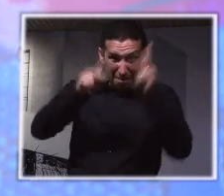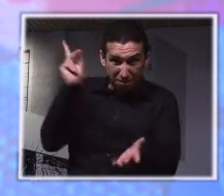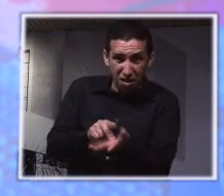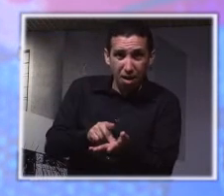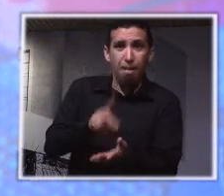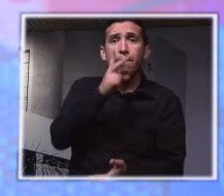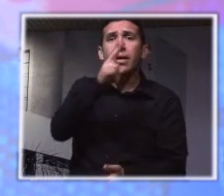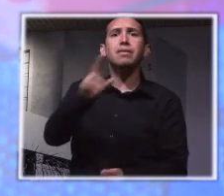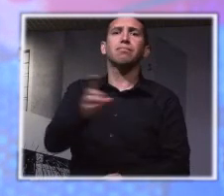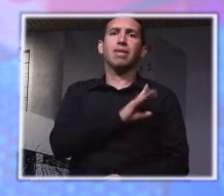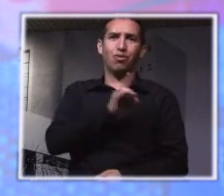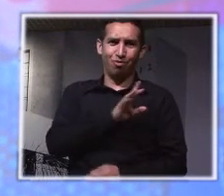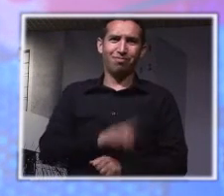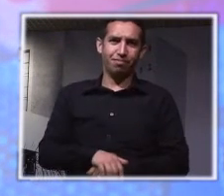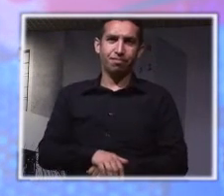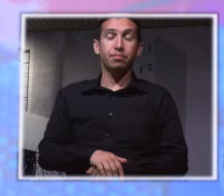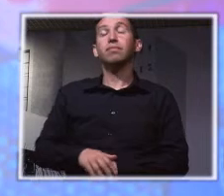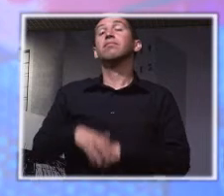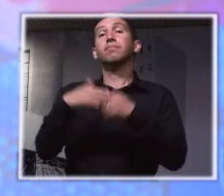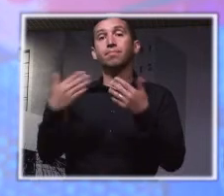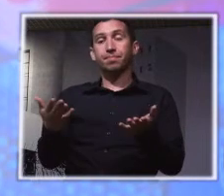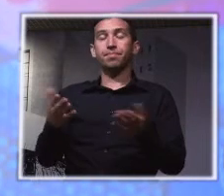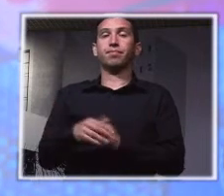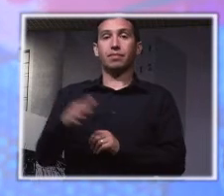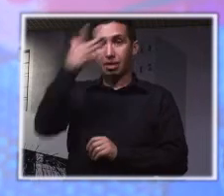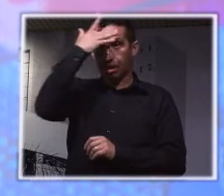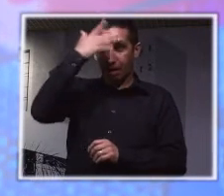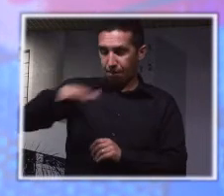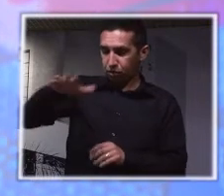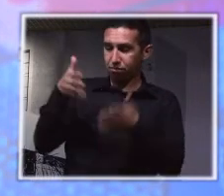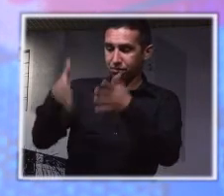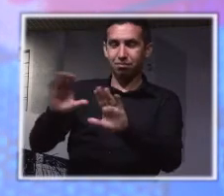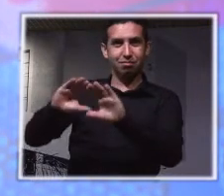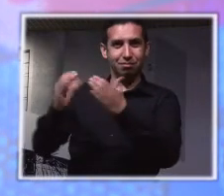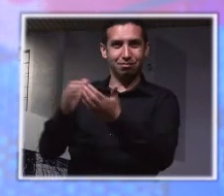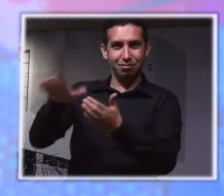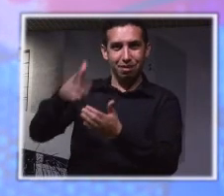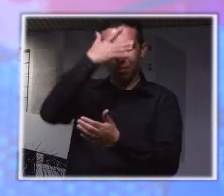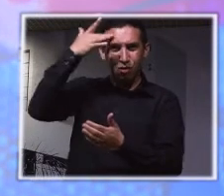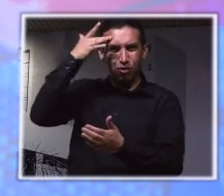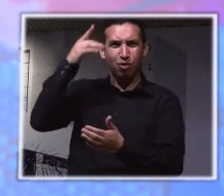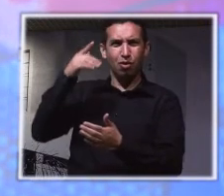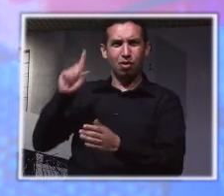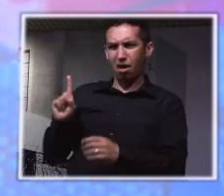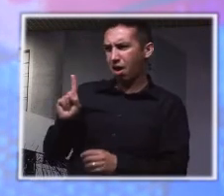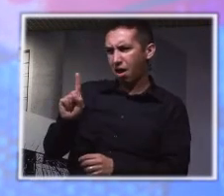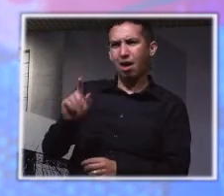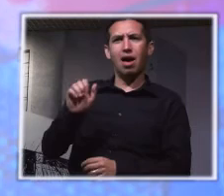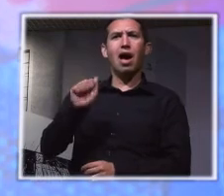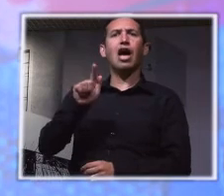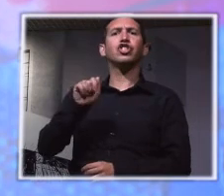As 3 atividades desempenhadas pelos próprios integrantes da comunidade, que são os agentes comunitários, mediadores